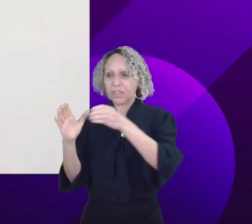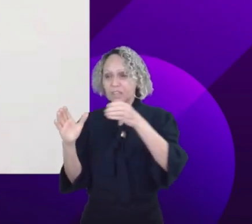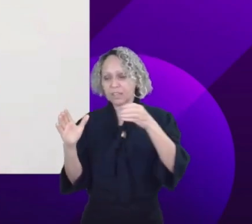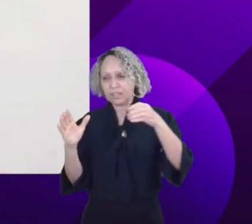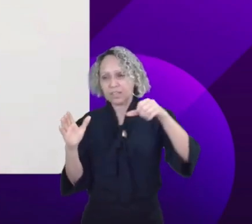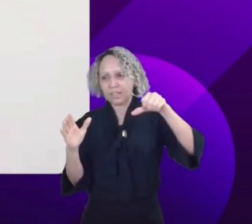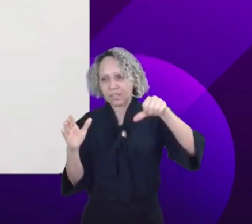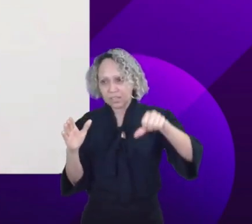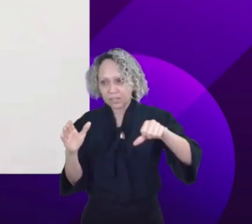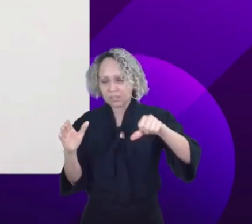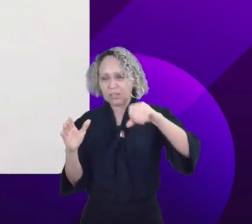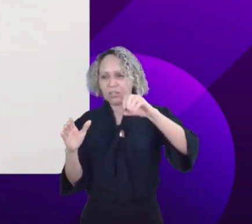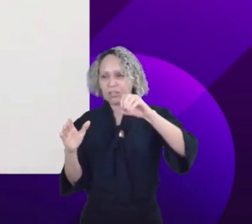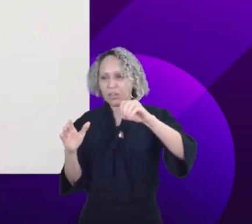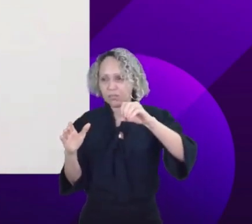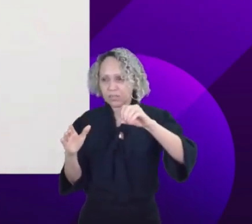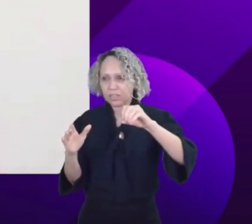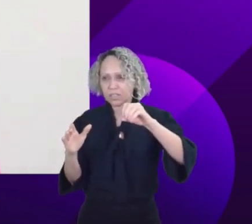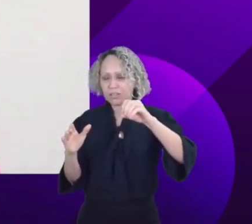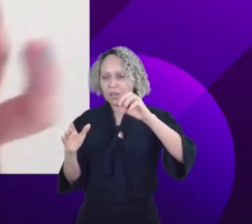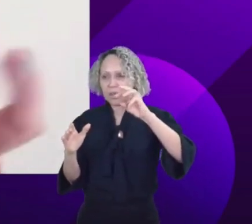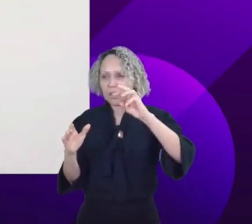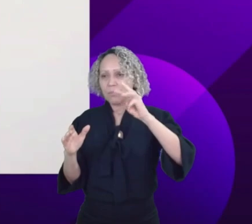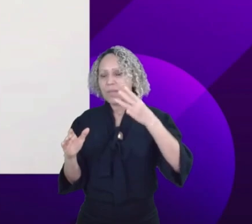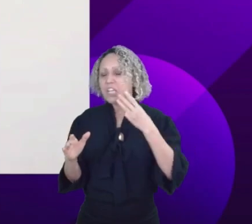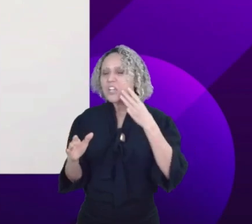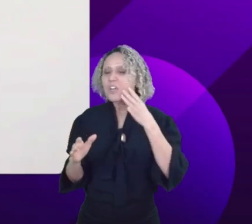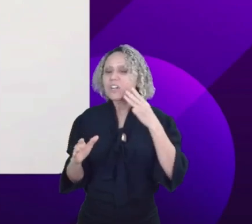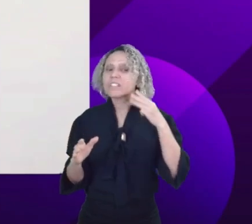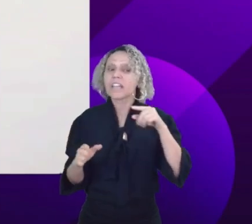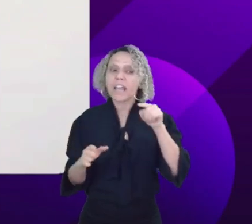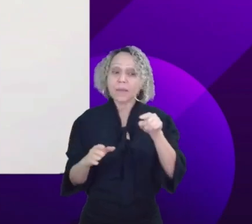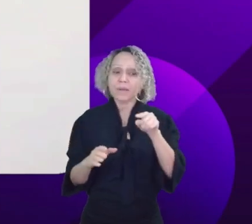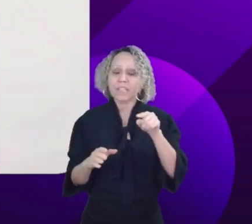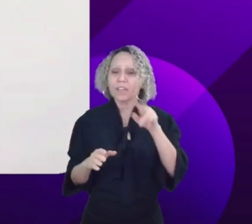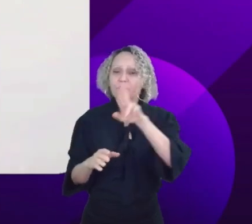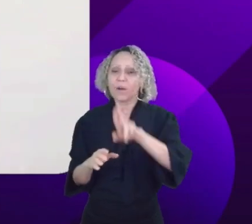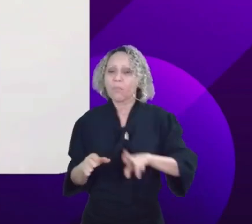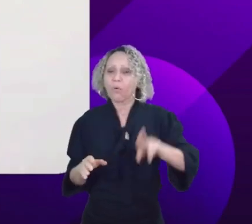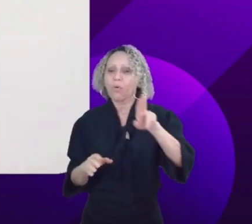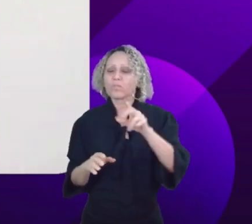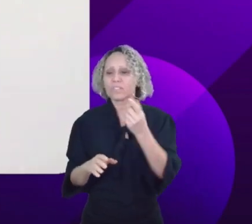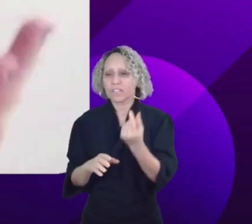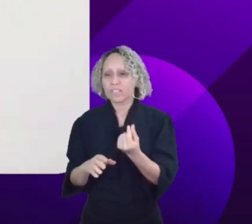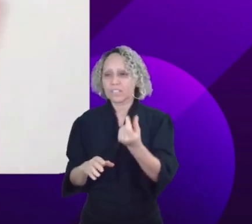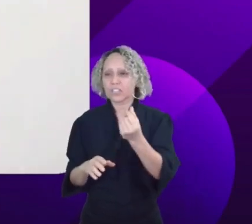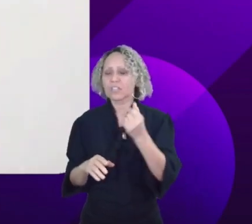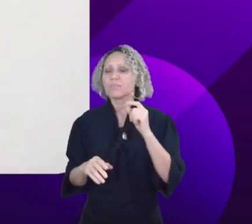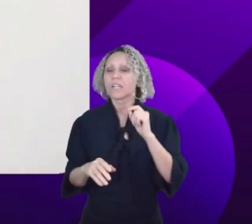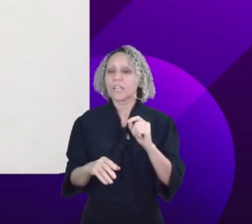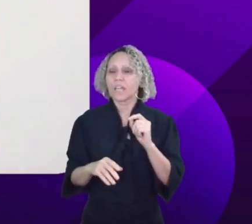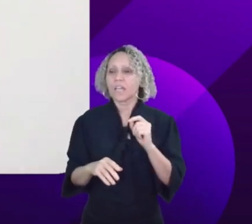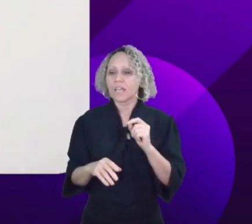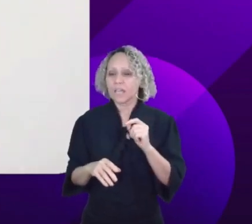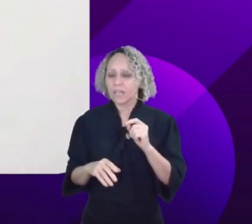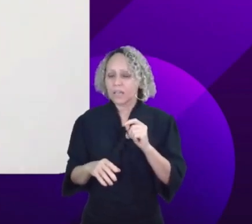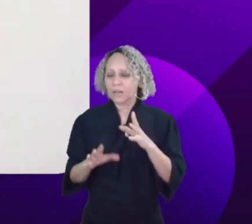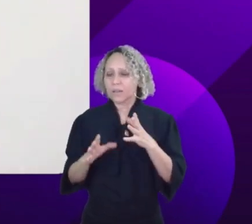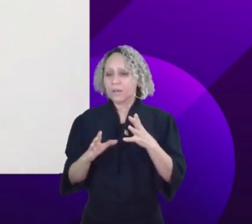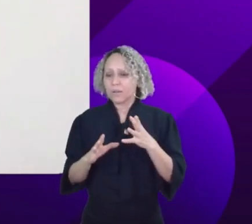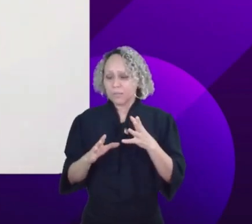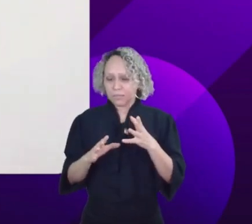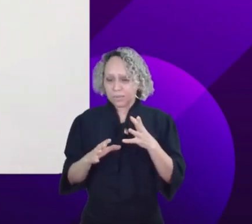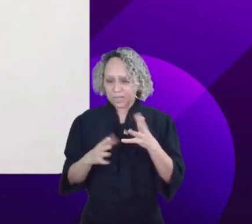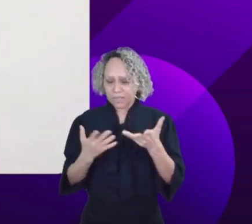de escoramento de barreiras, né, especialmente aqui no nosso trecho da Serra Gaúcha, que tem toda essa questão dos